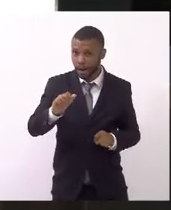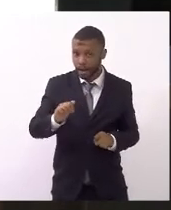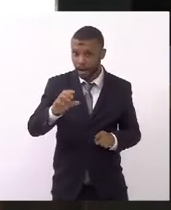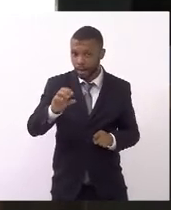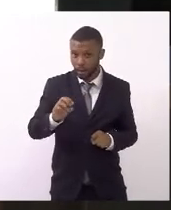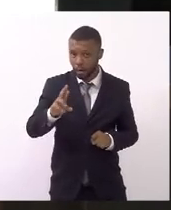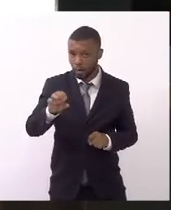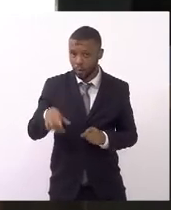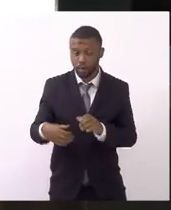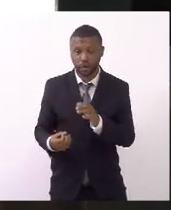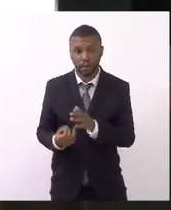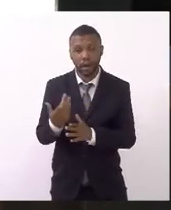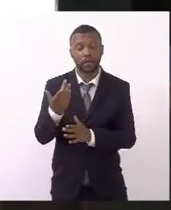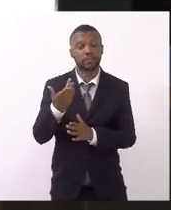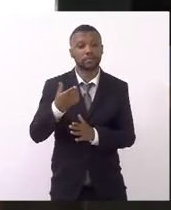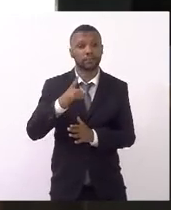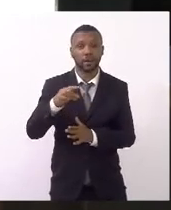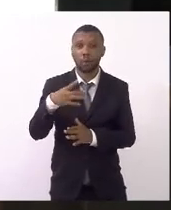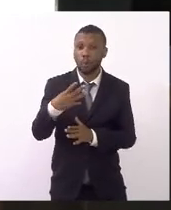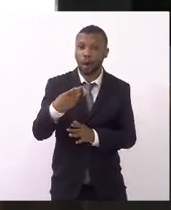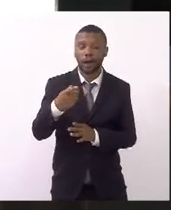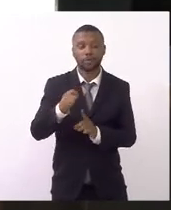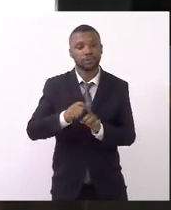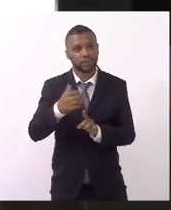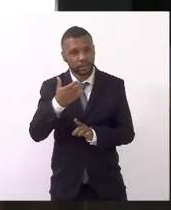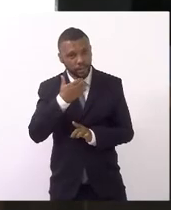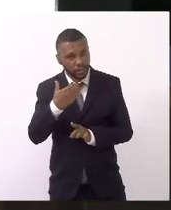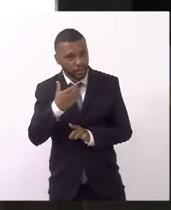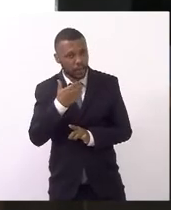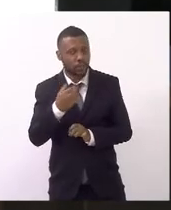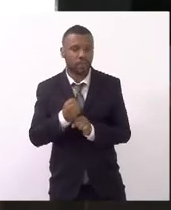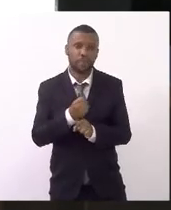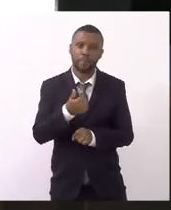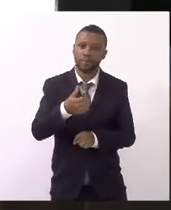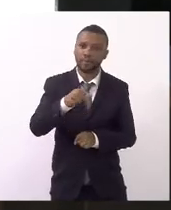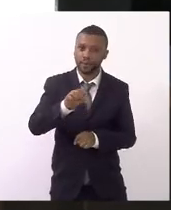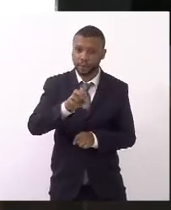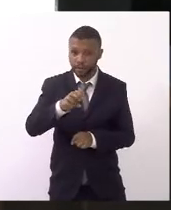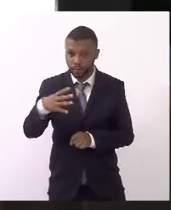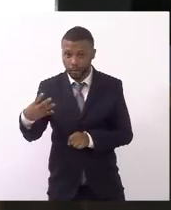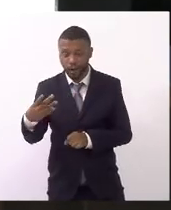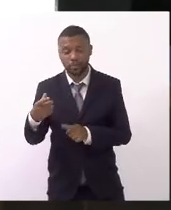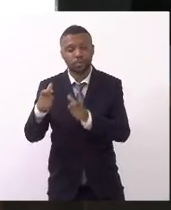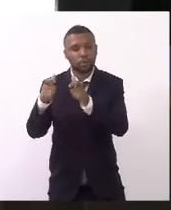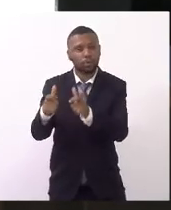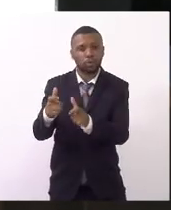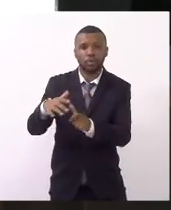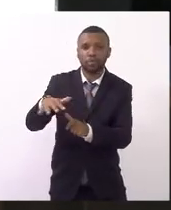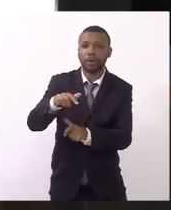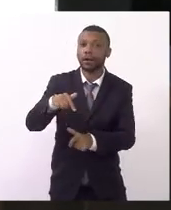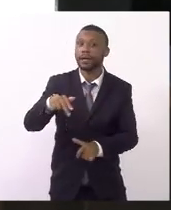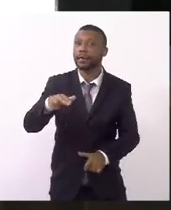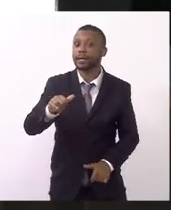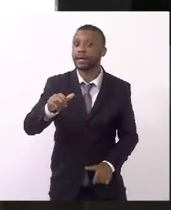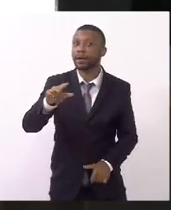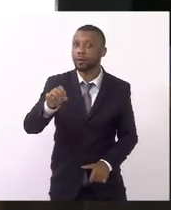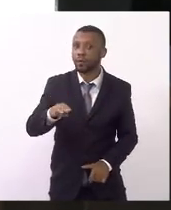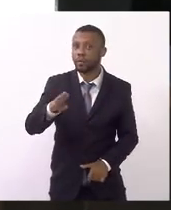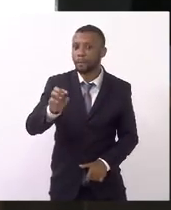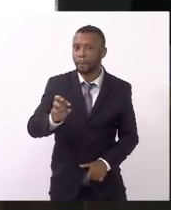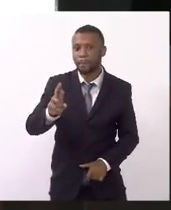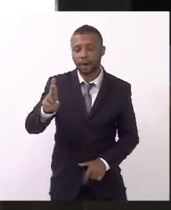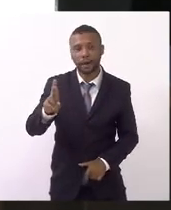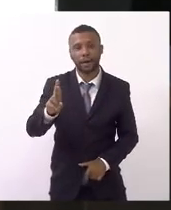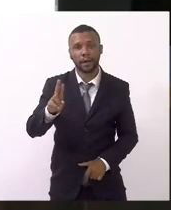Quatro de Dezembro de1994 há 27 anos localizado dentro do Quilombo kilomba de